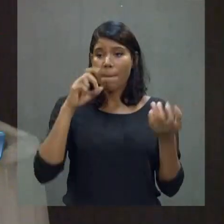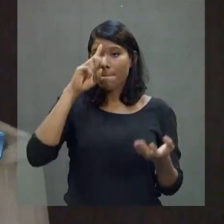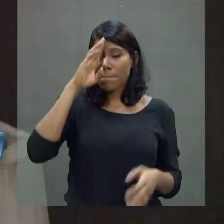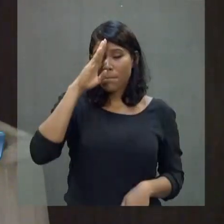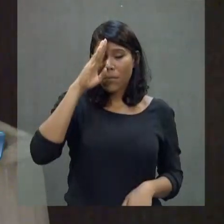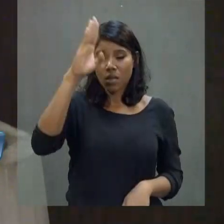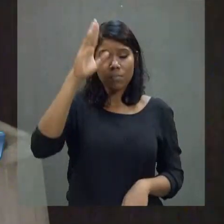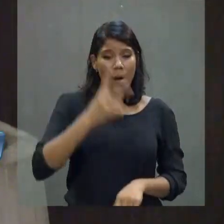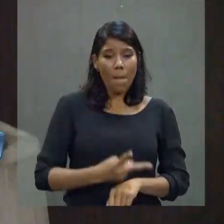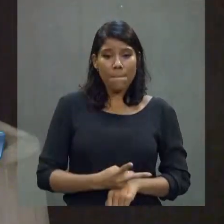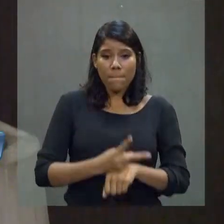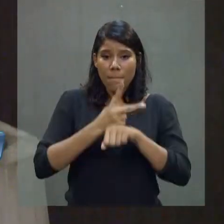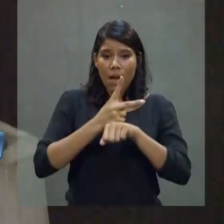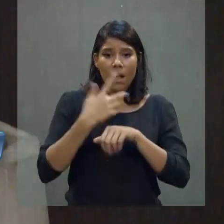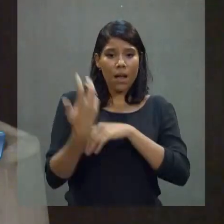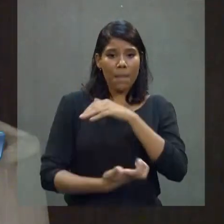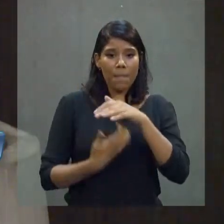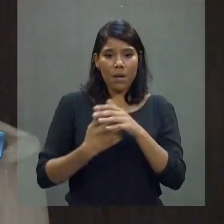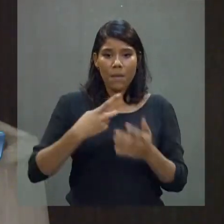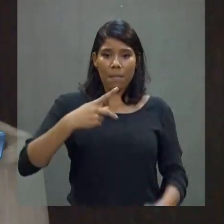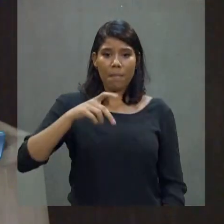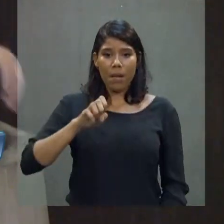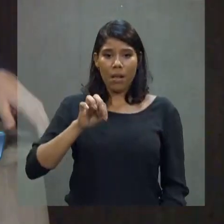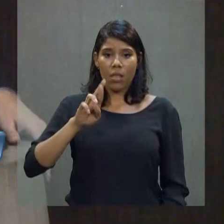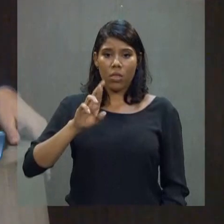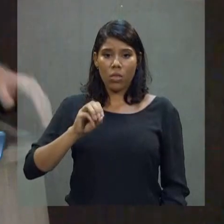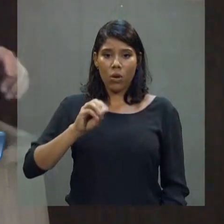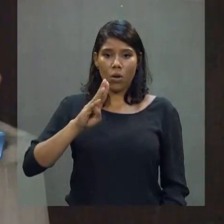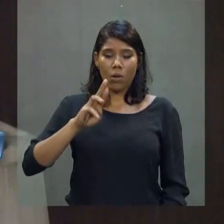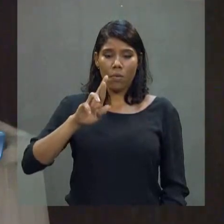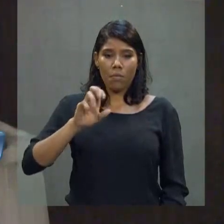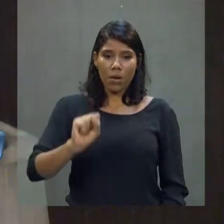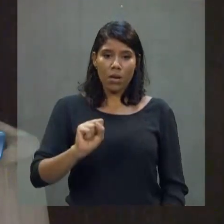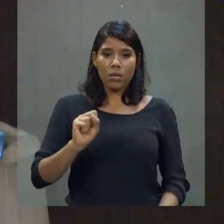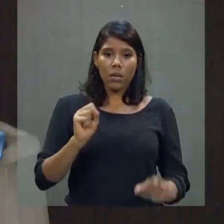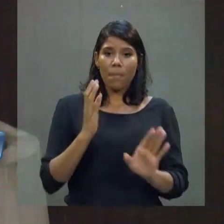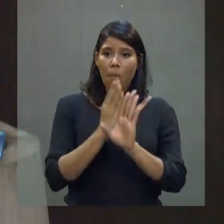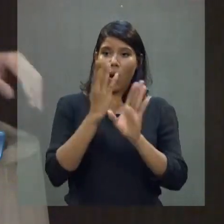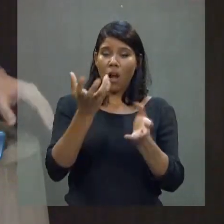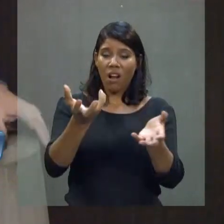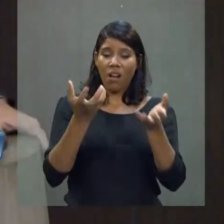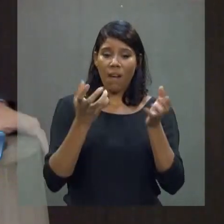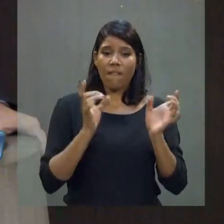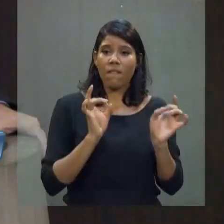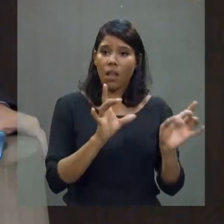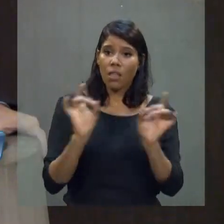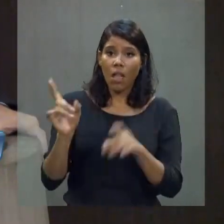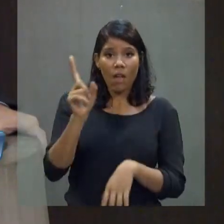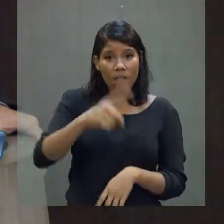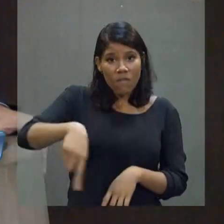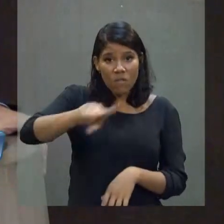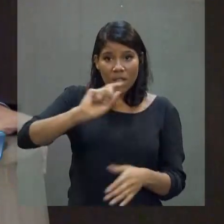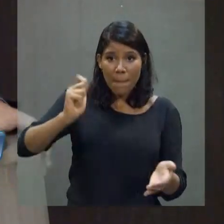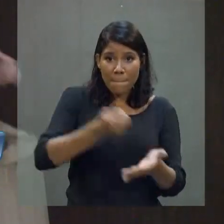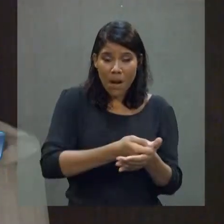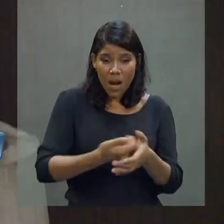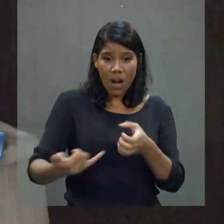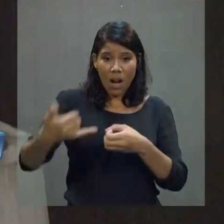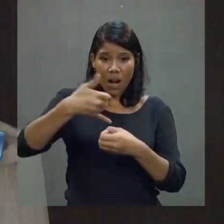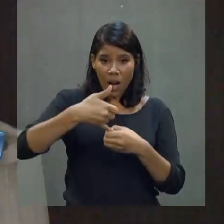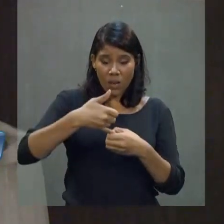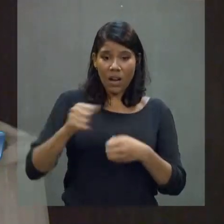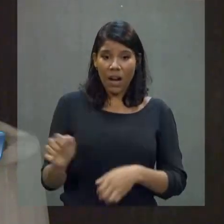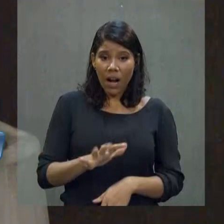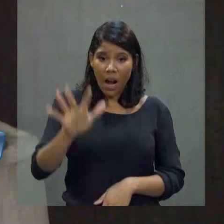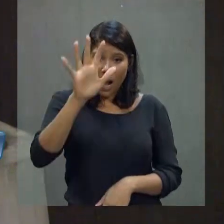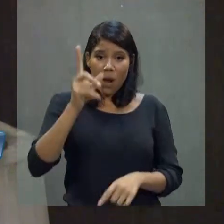patrimônio energético, que é a Petrobras, com essa agressiva privatização. Repito, você está pagando mais caro a gasolina, porque, dentre